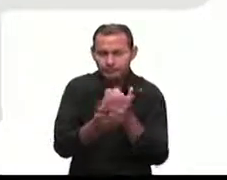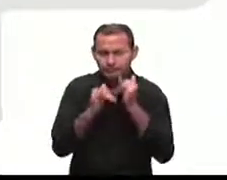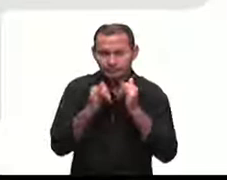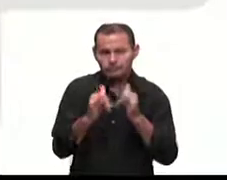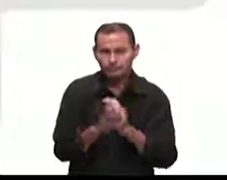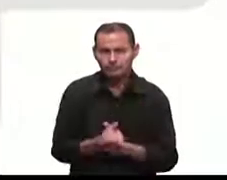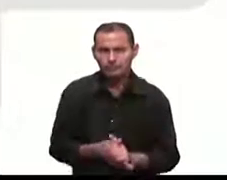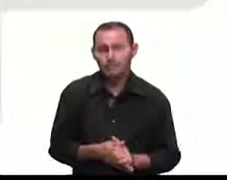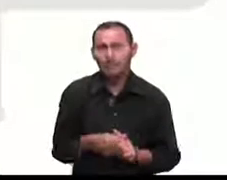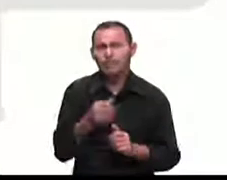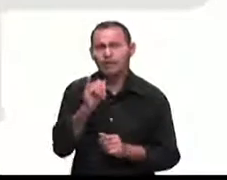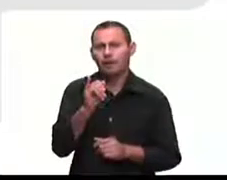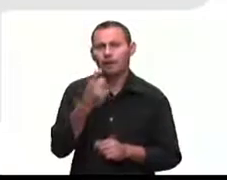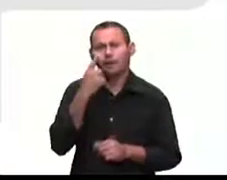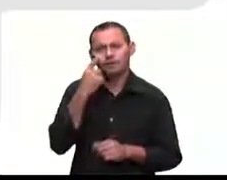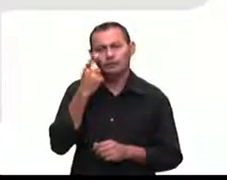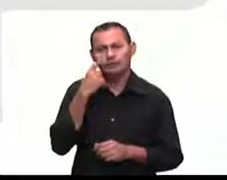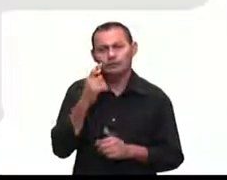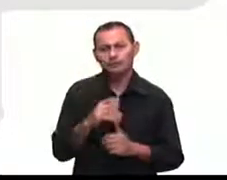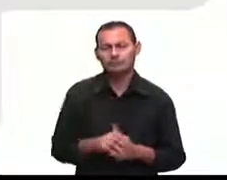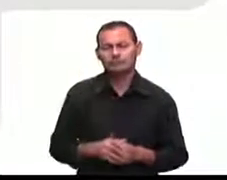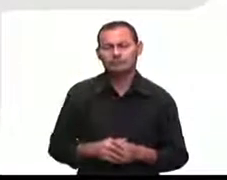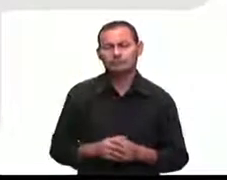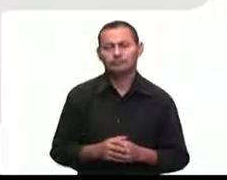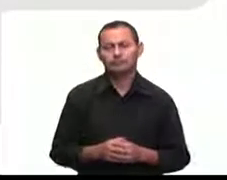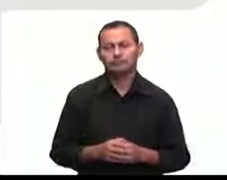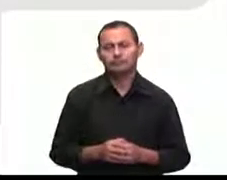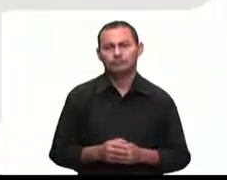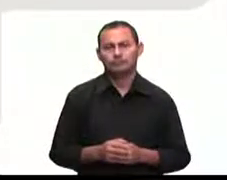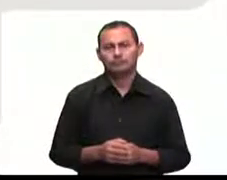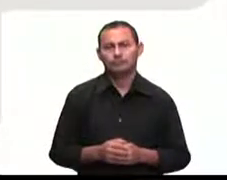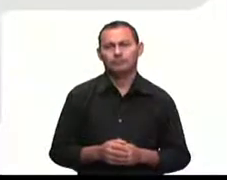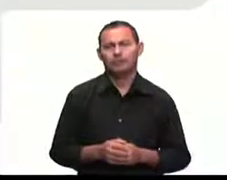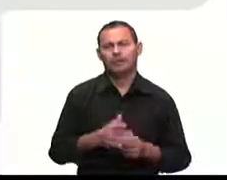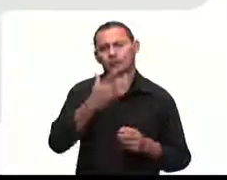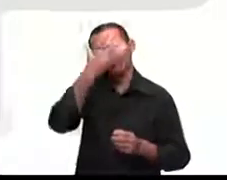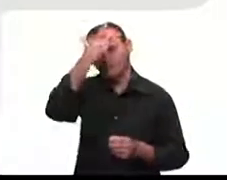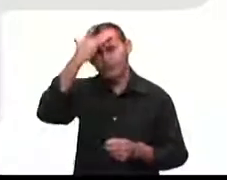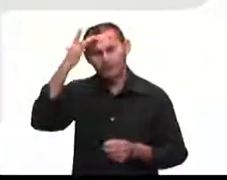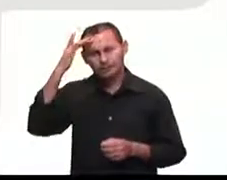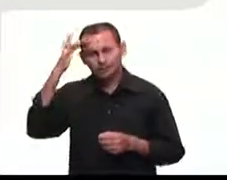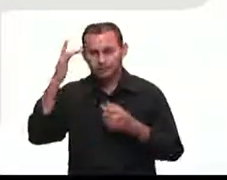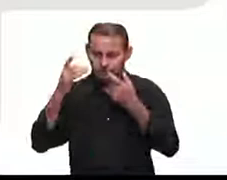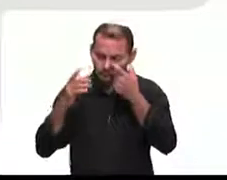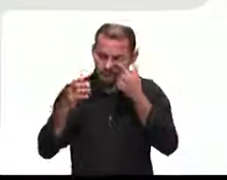resultados, e aí eu verifico, então, né, as pessoas que